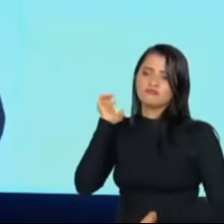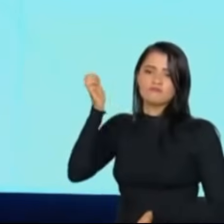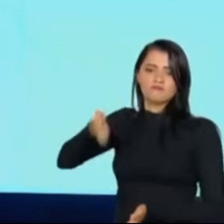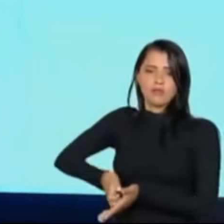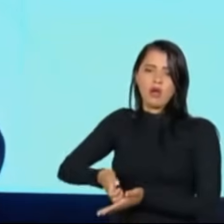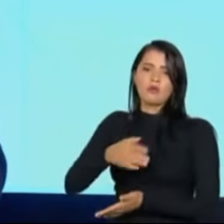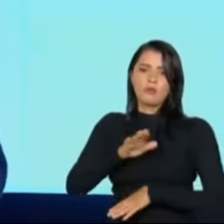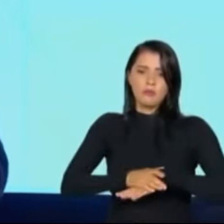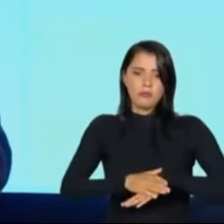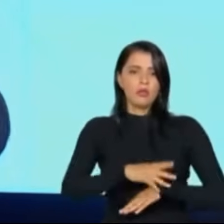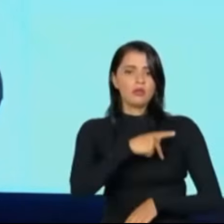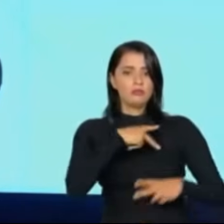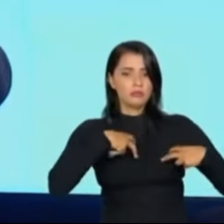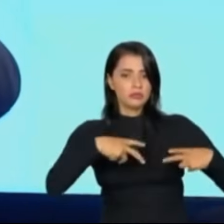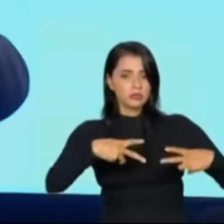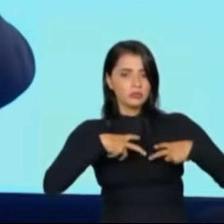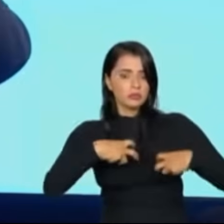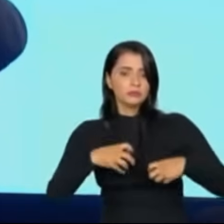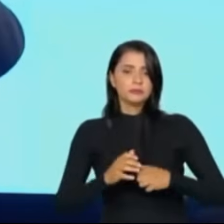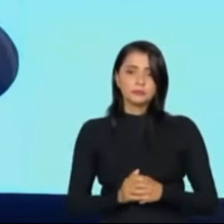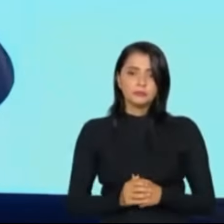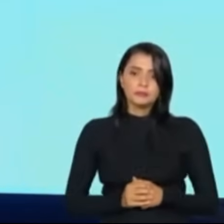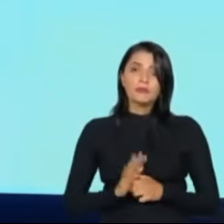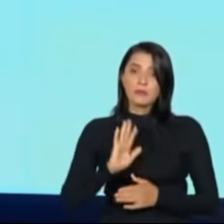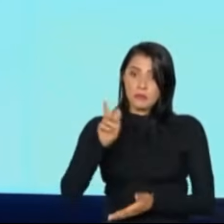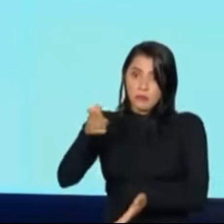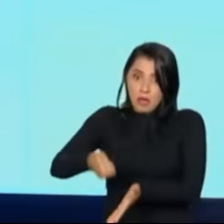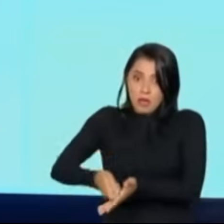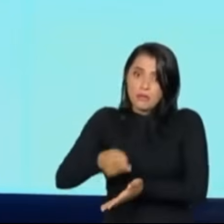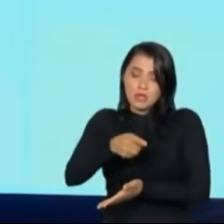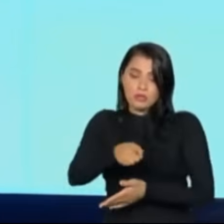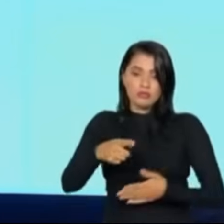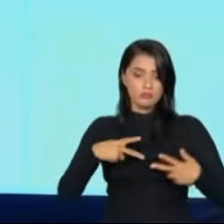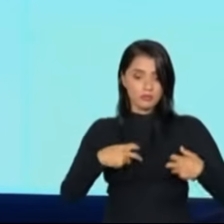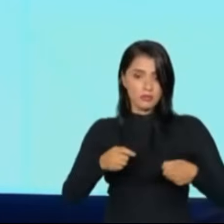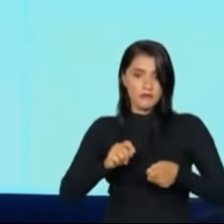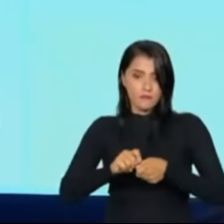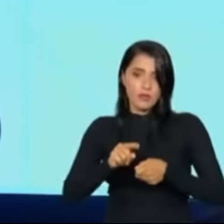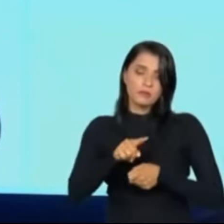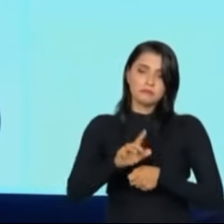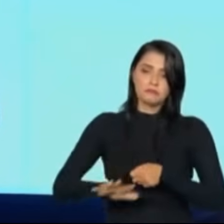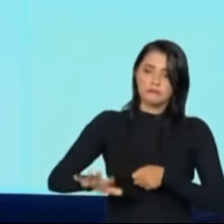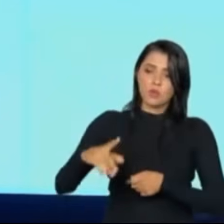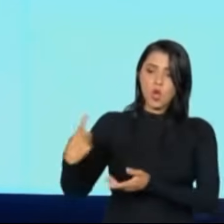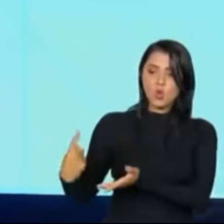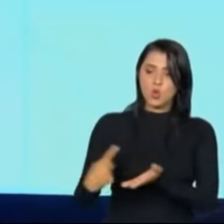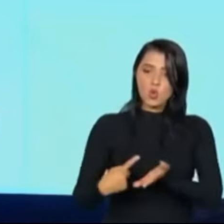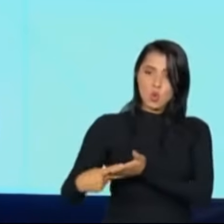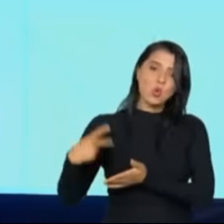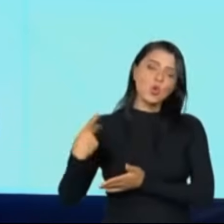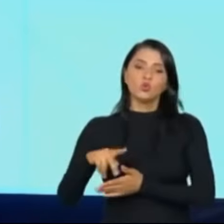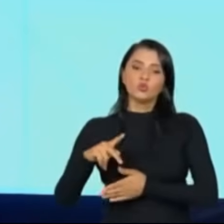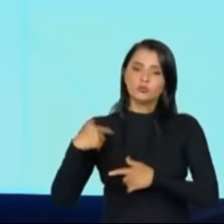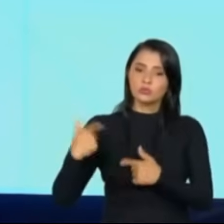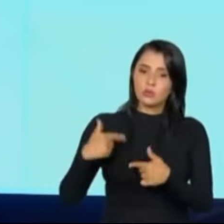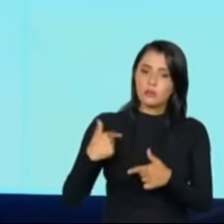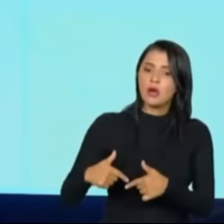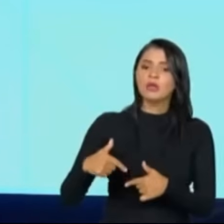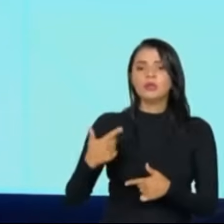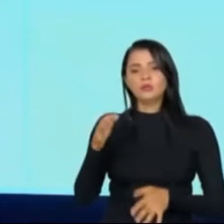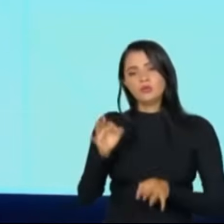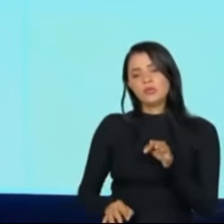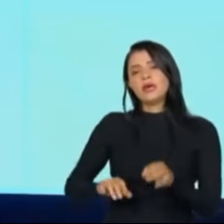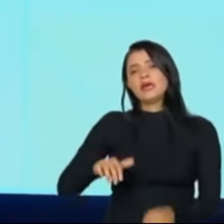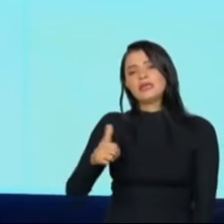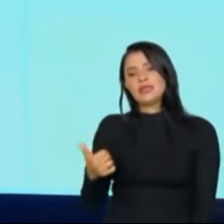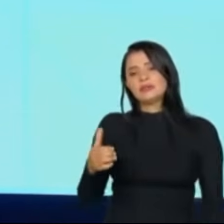pagos pela Petrobras. Desse pagamento que a Petrobras fez no âmbito de um acordo da Força-Tarefa, do juízo da